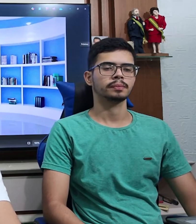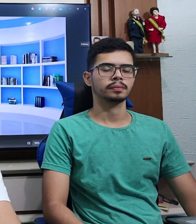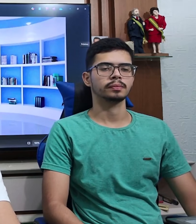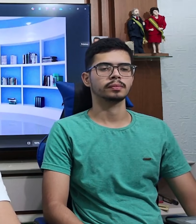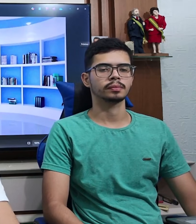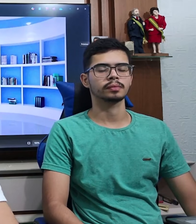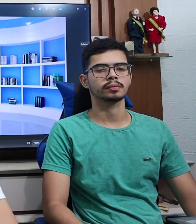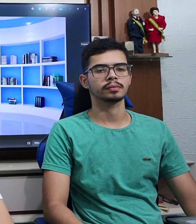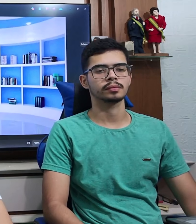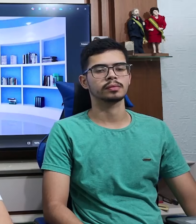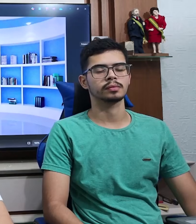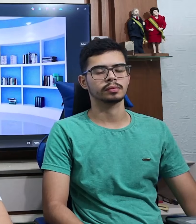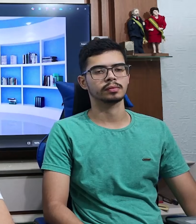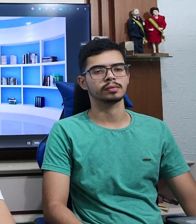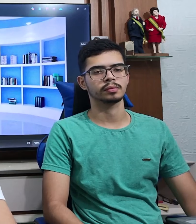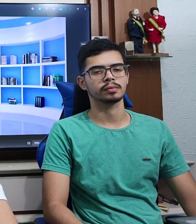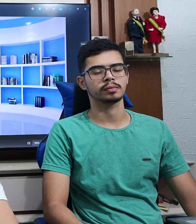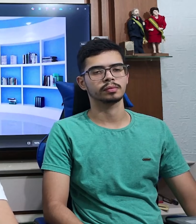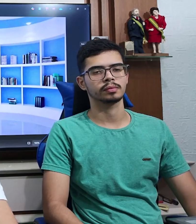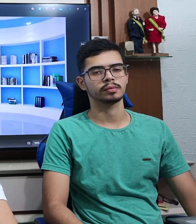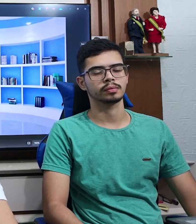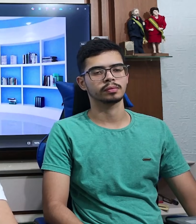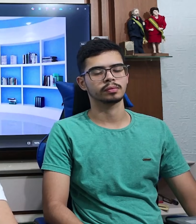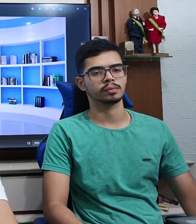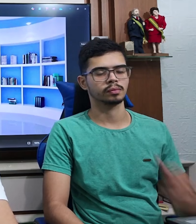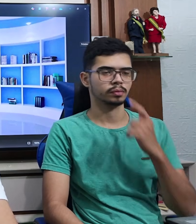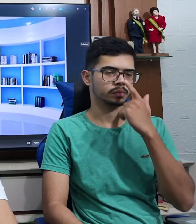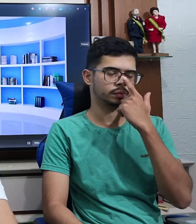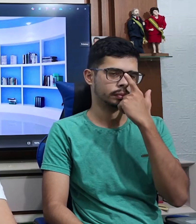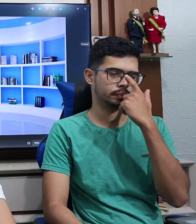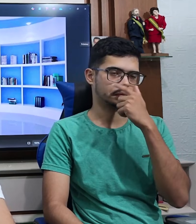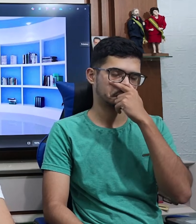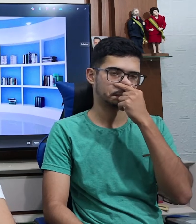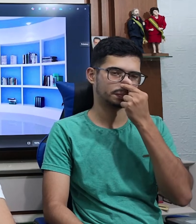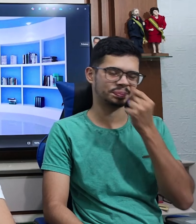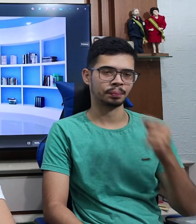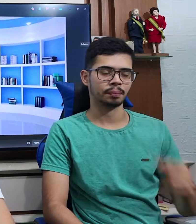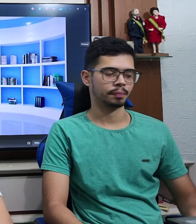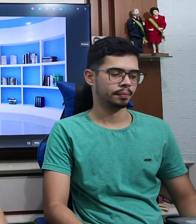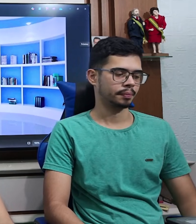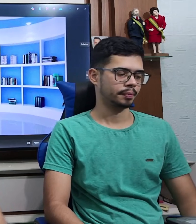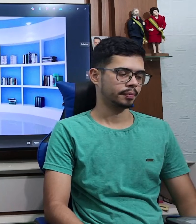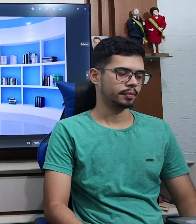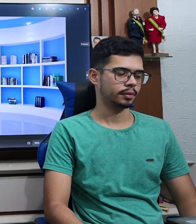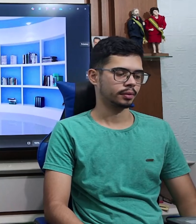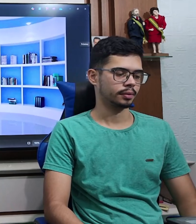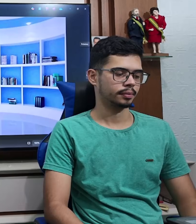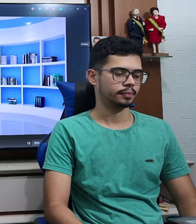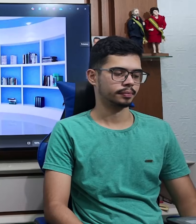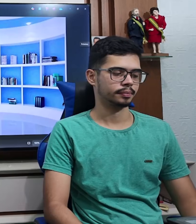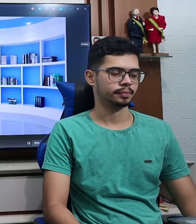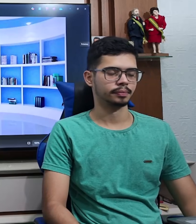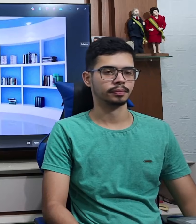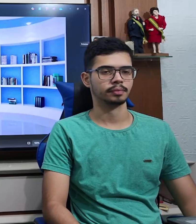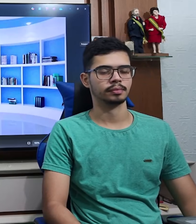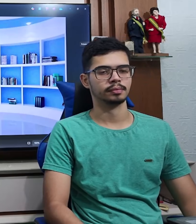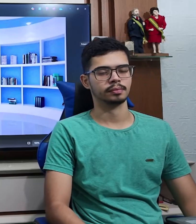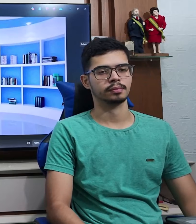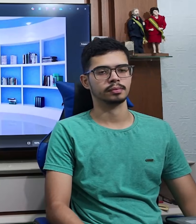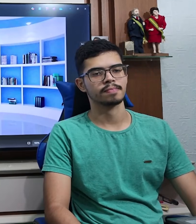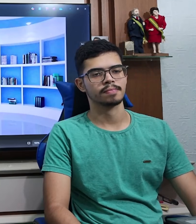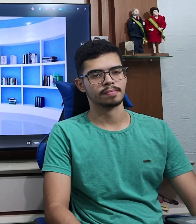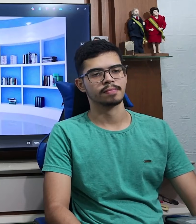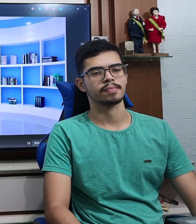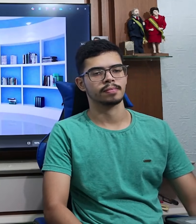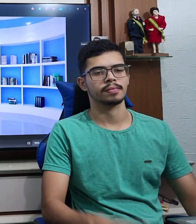como é fácil pros caras criar uma fake news. Ele critica Luiz Inácio Lula da Silva por algo que o Lula não